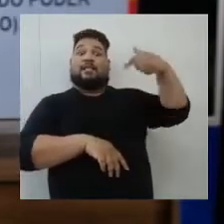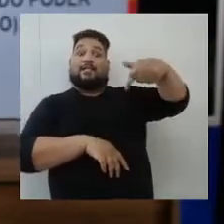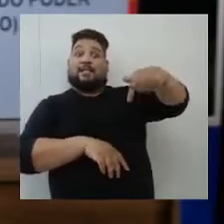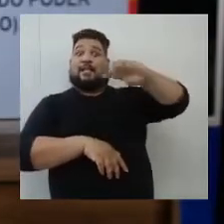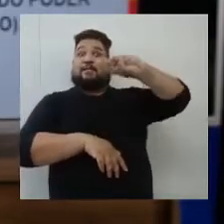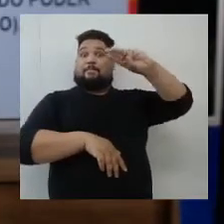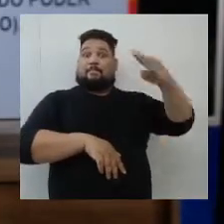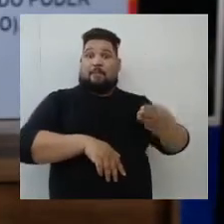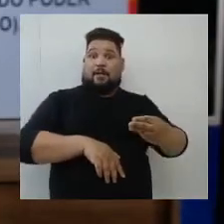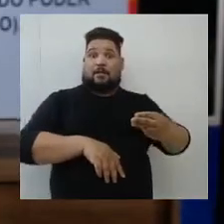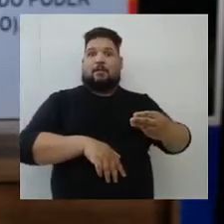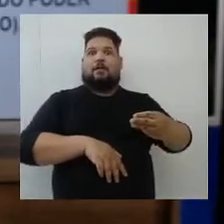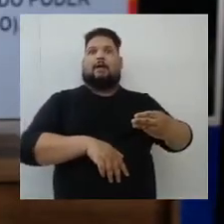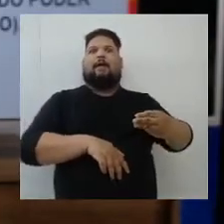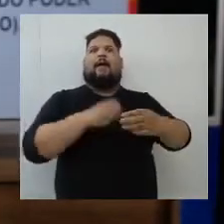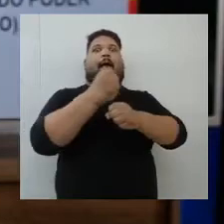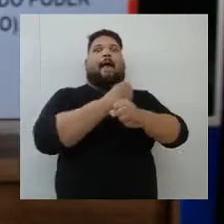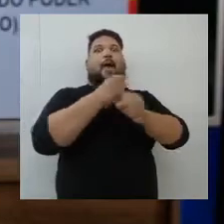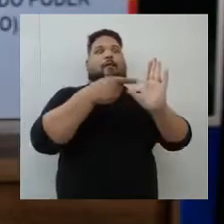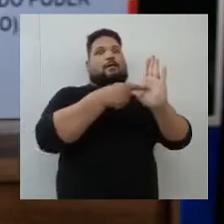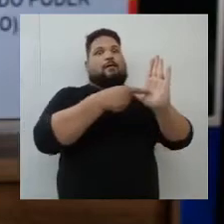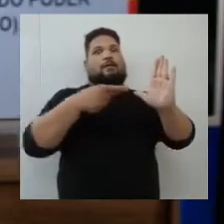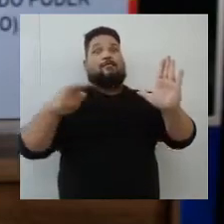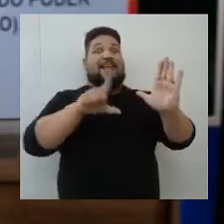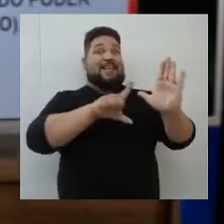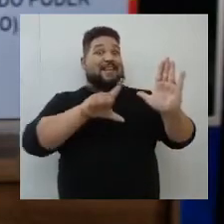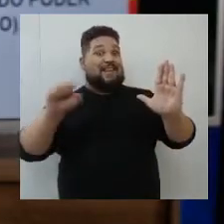pessoas. E em 100 anos, ela